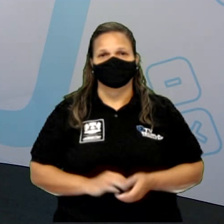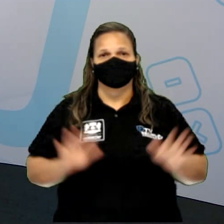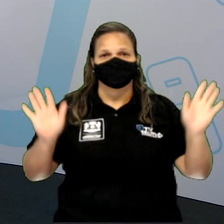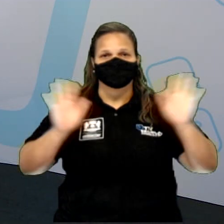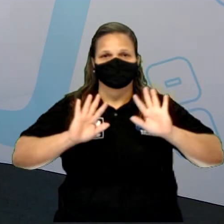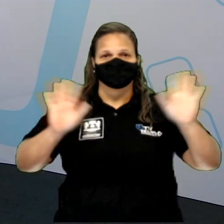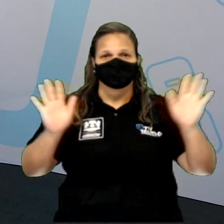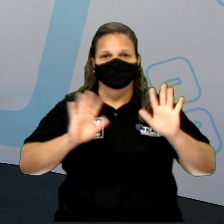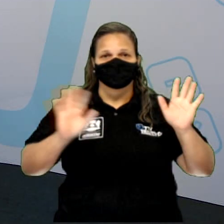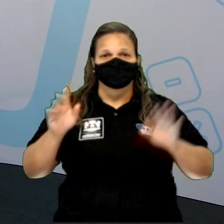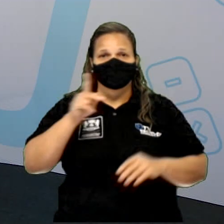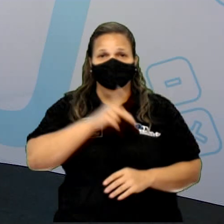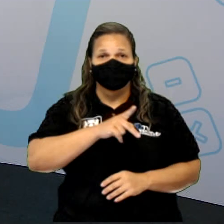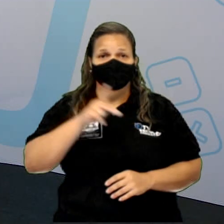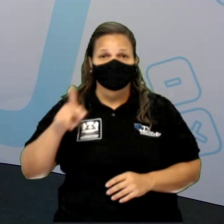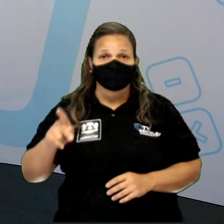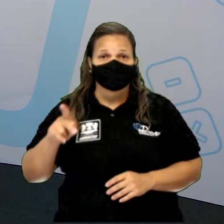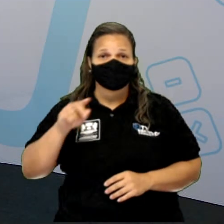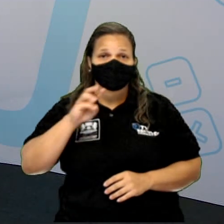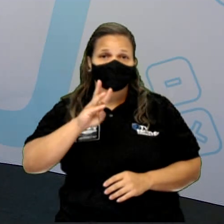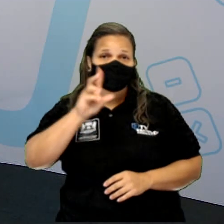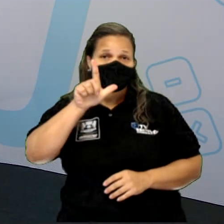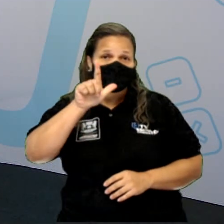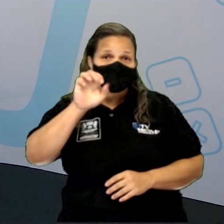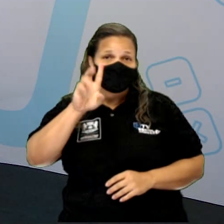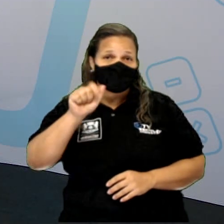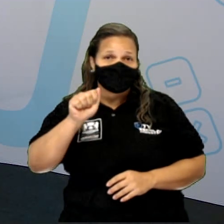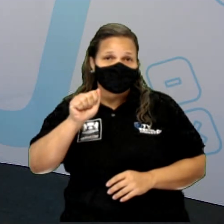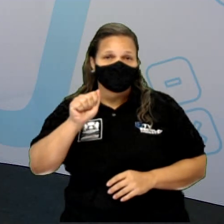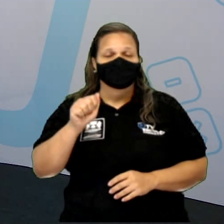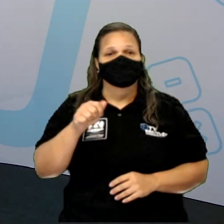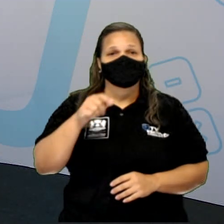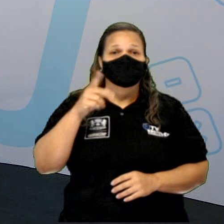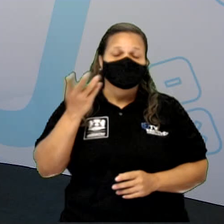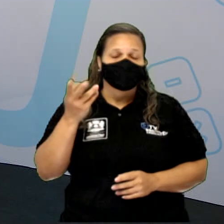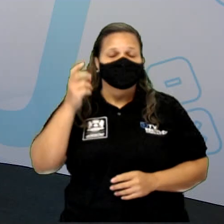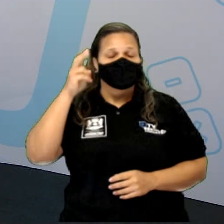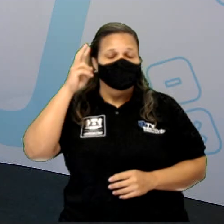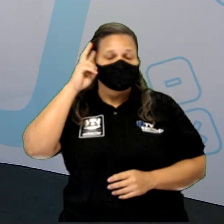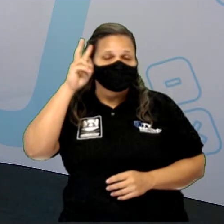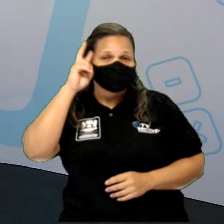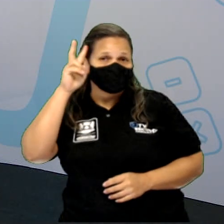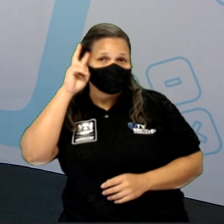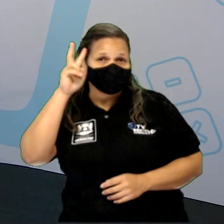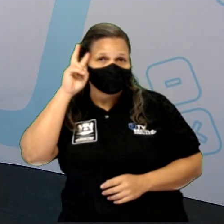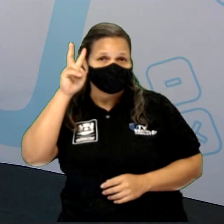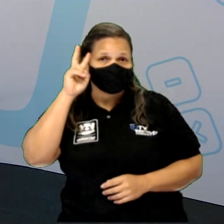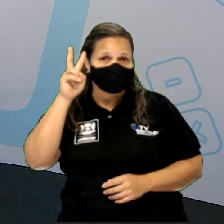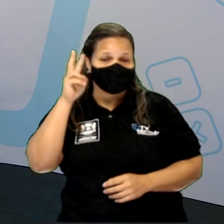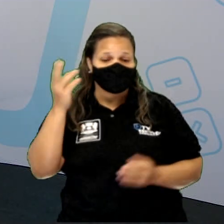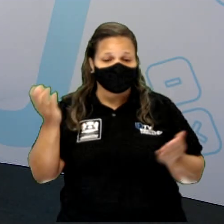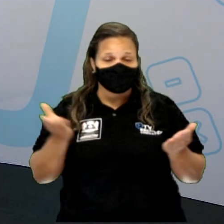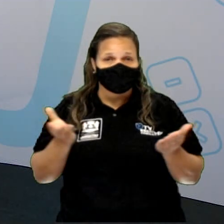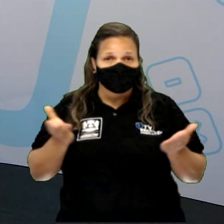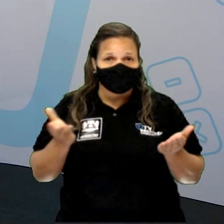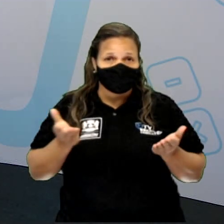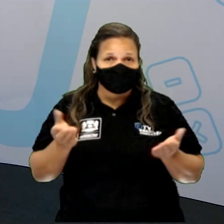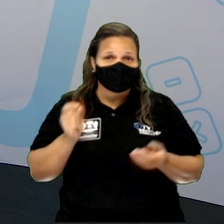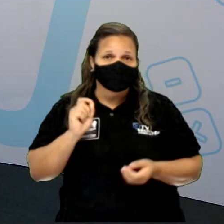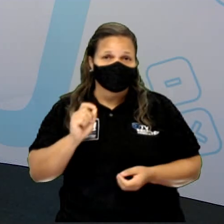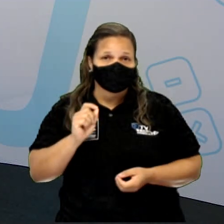Olá, eu sou o professor Lineu Miranda, de História. E estamos aqui para trabalhar com o 7º ano o